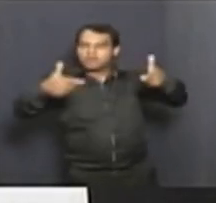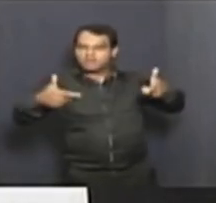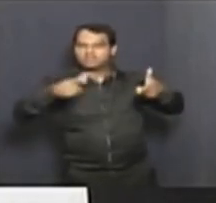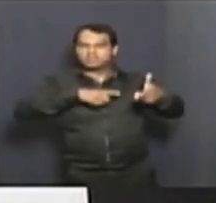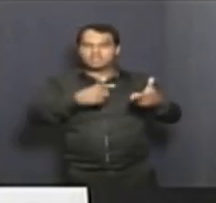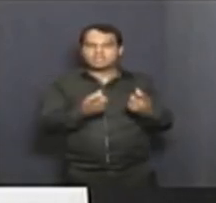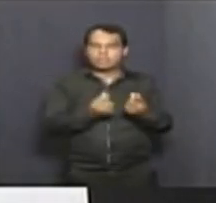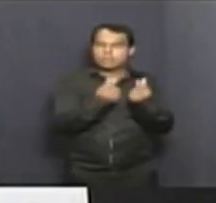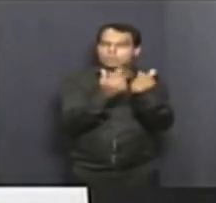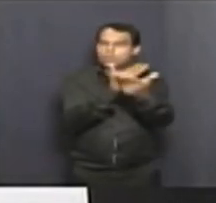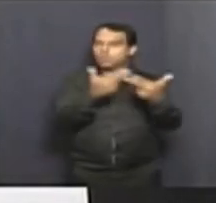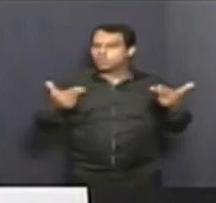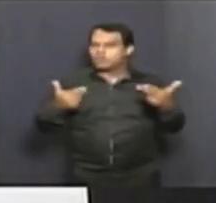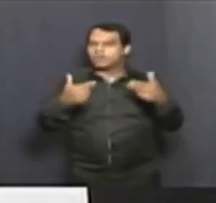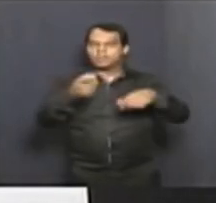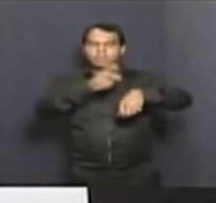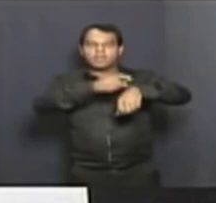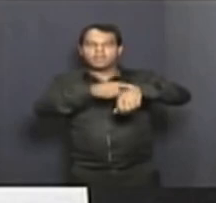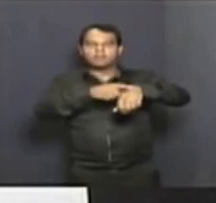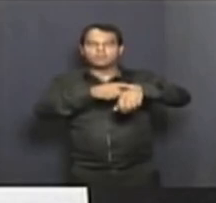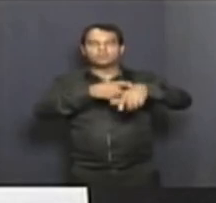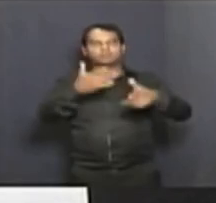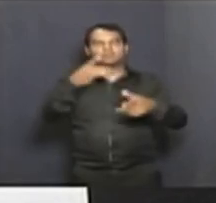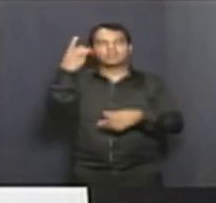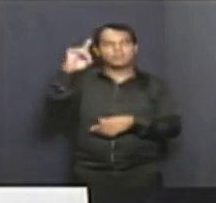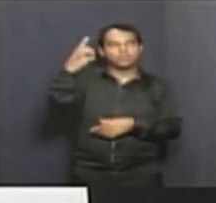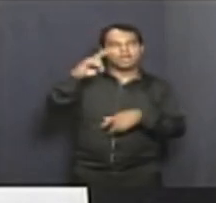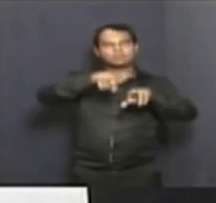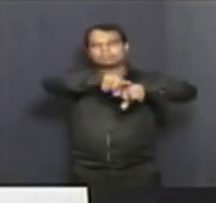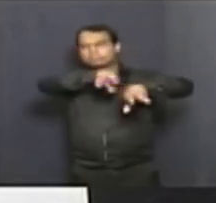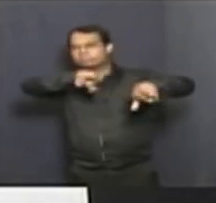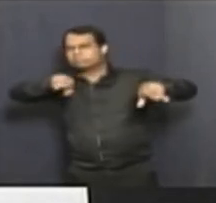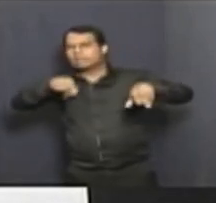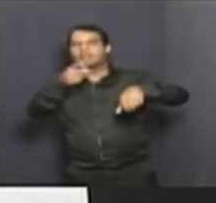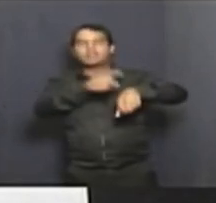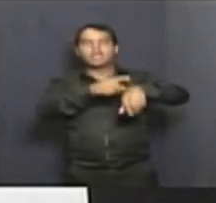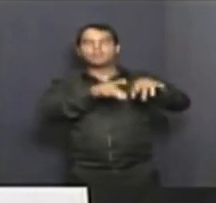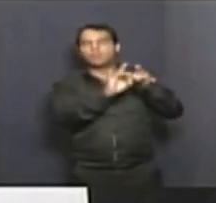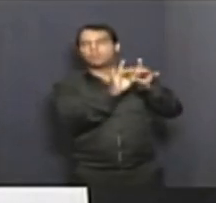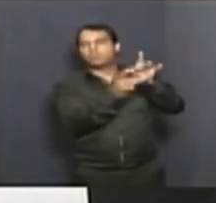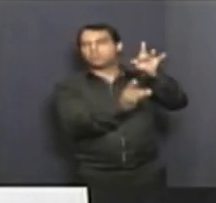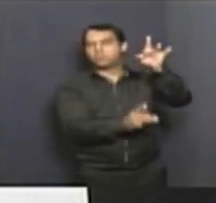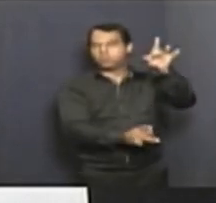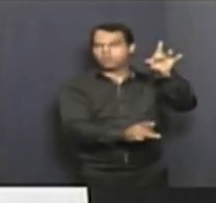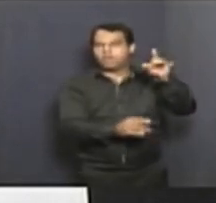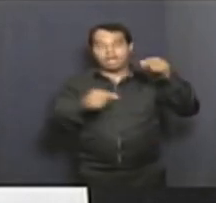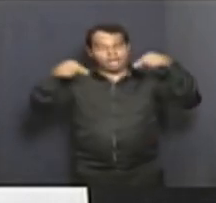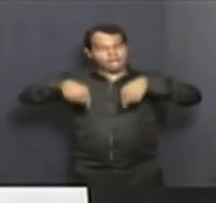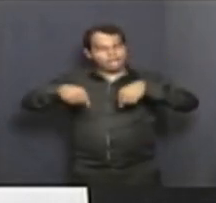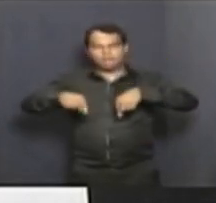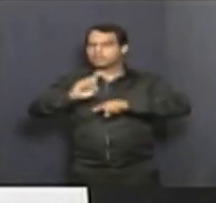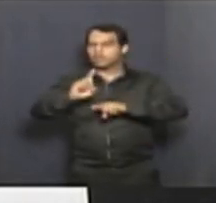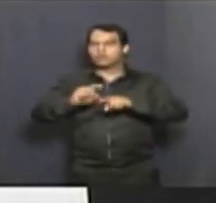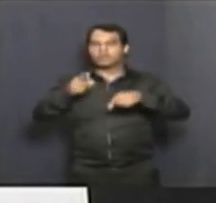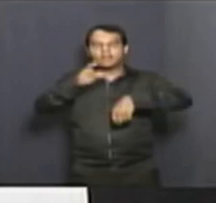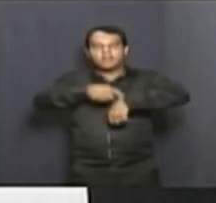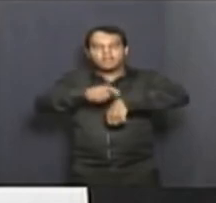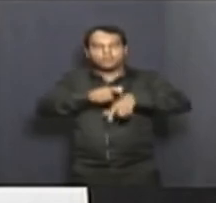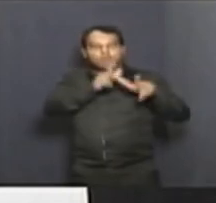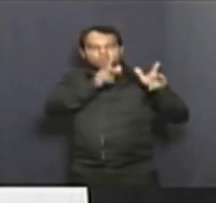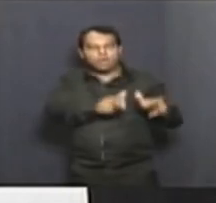membros portanto diversos deputados e portanto tem um tempo muito maior e aqui nós temos a igualdade de condições mas